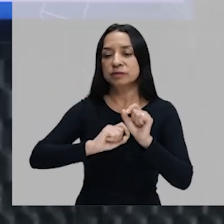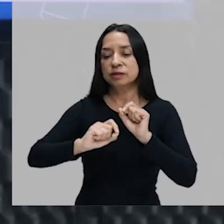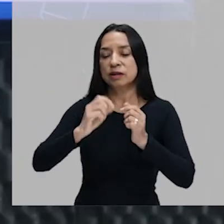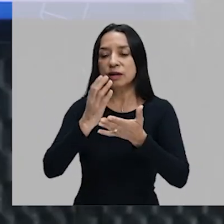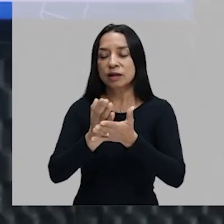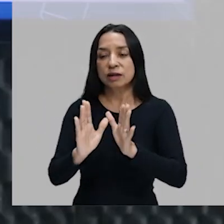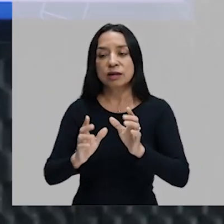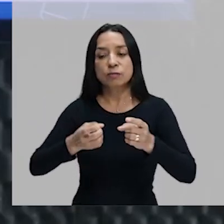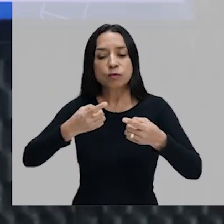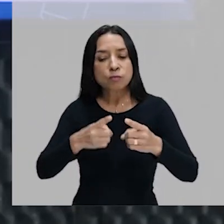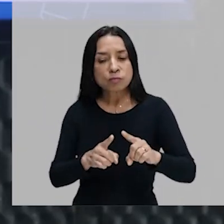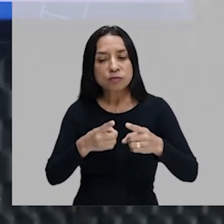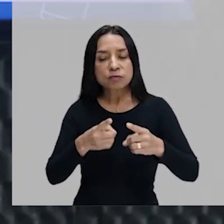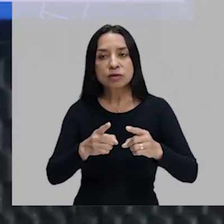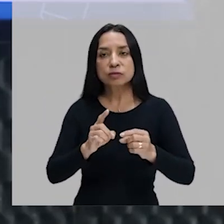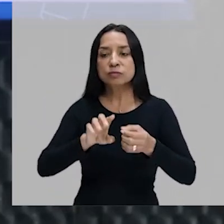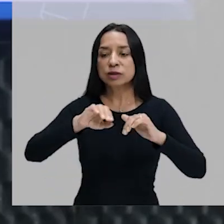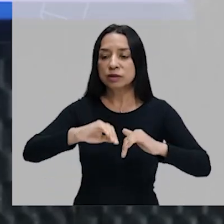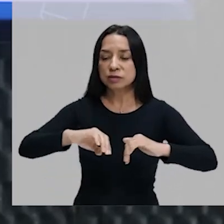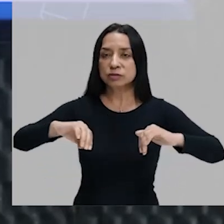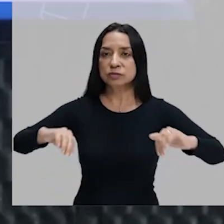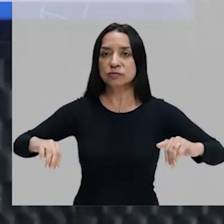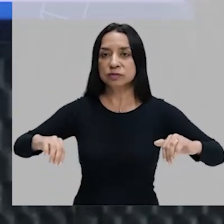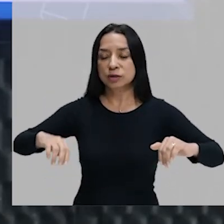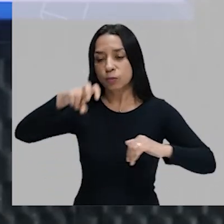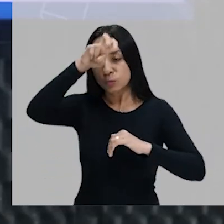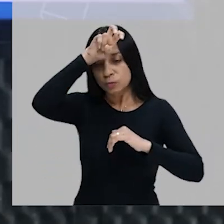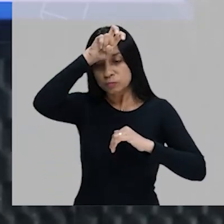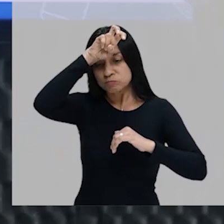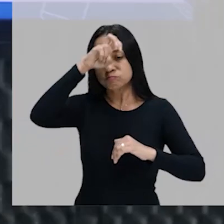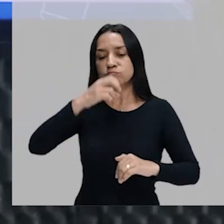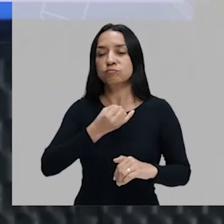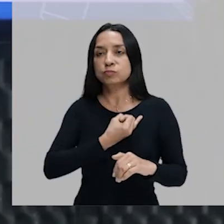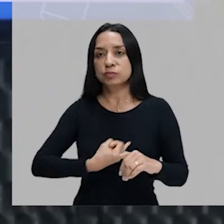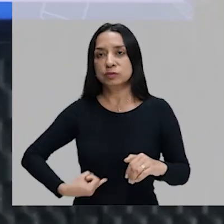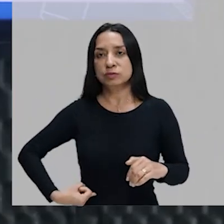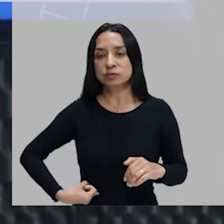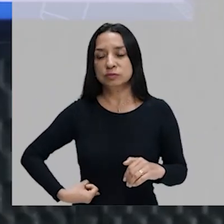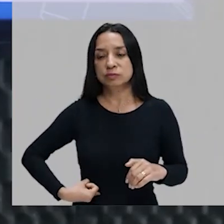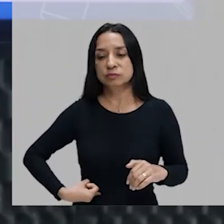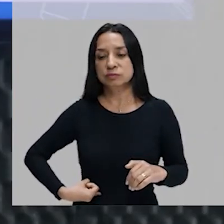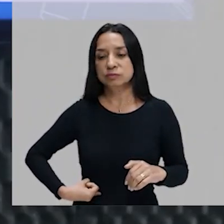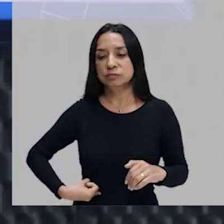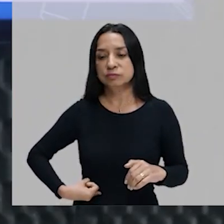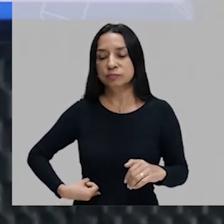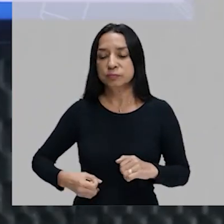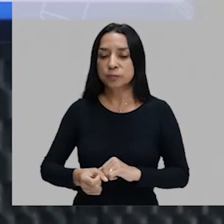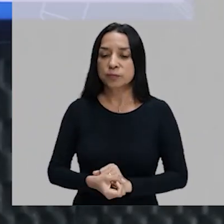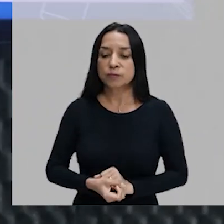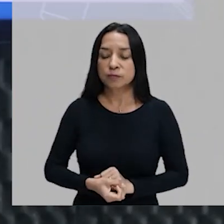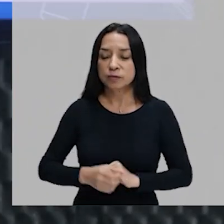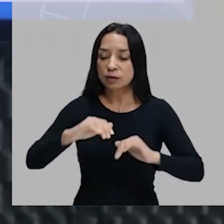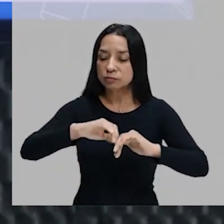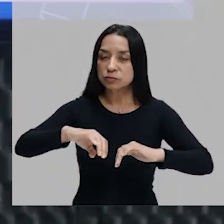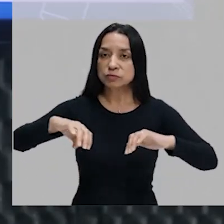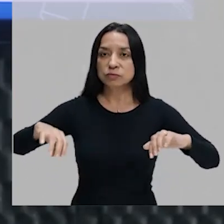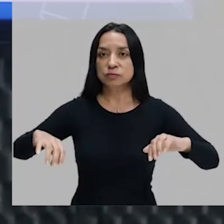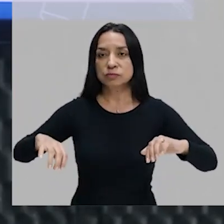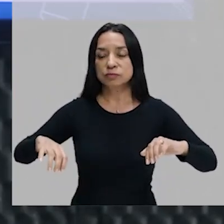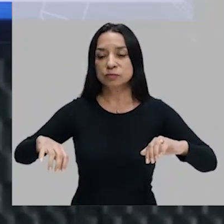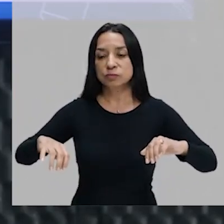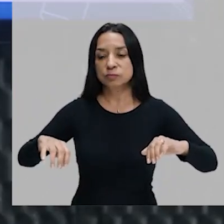acabam provocando a divisão do Império Egito. O Império ele acaba sendo dividido e ele só